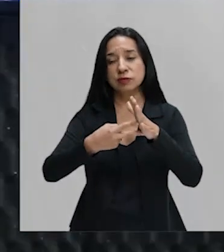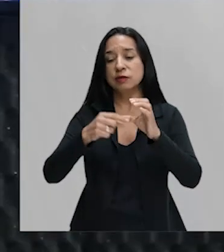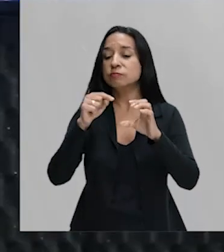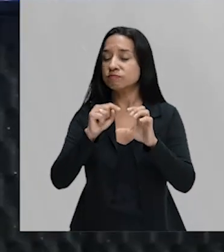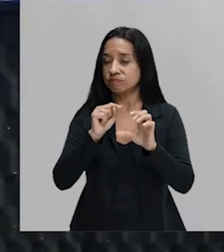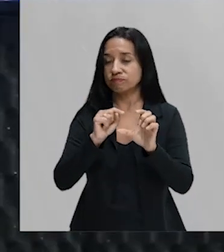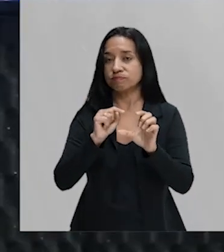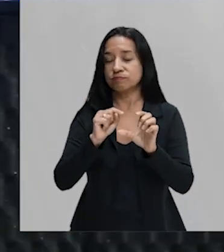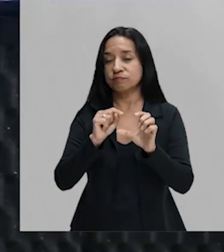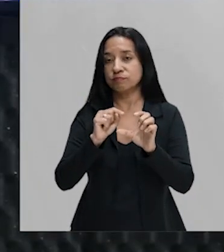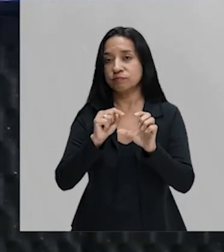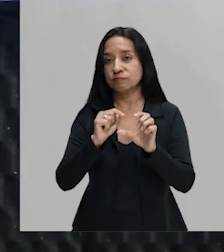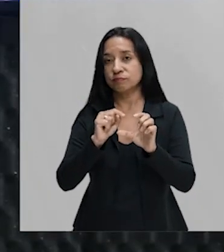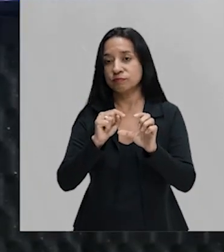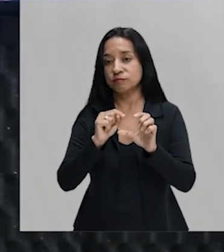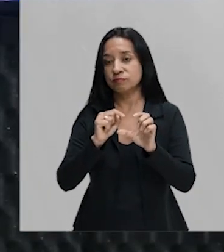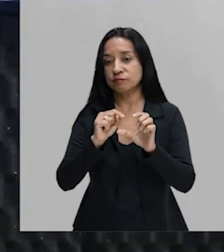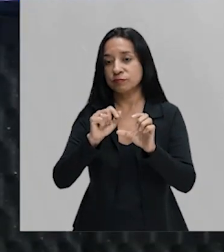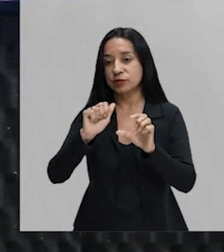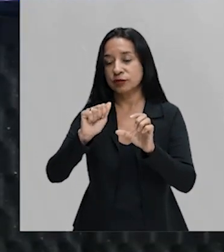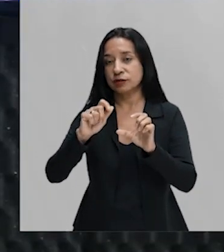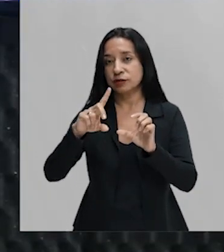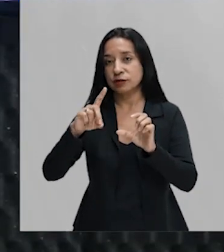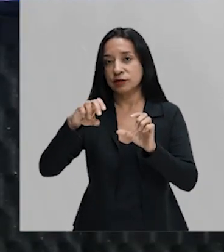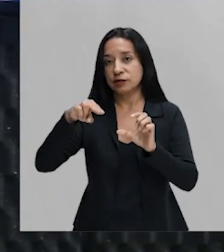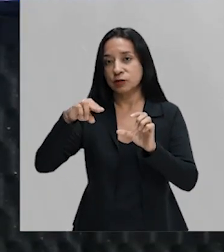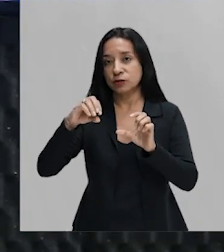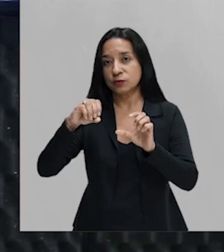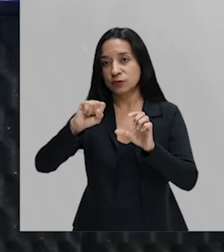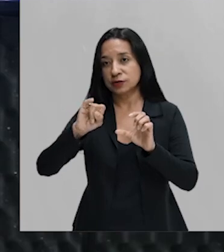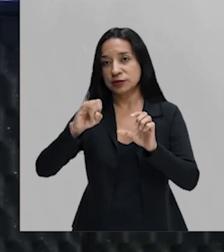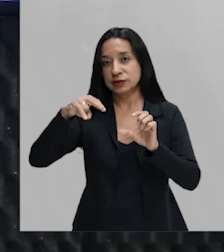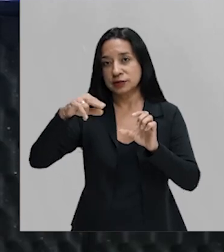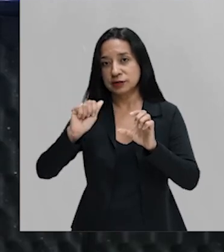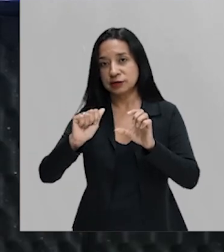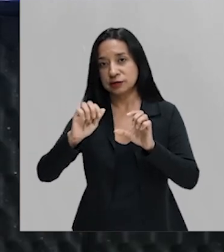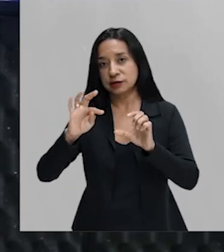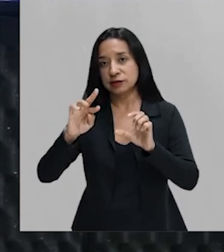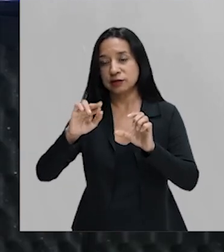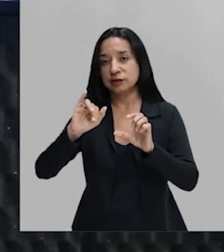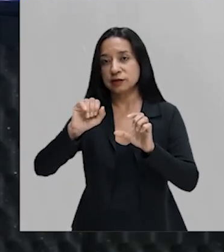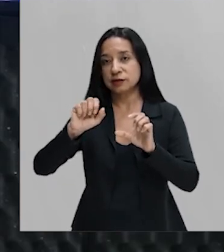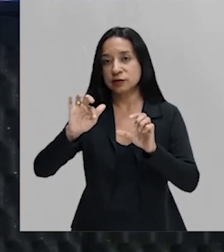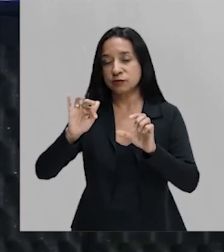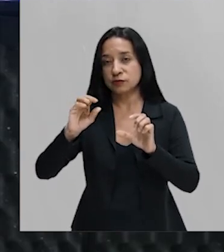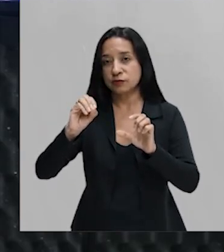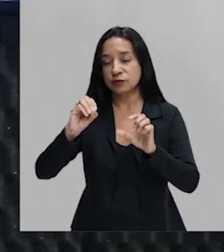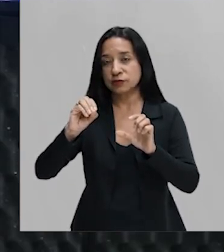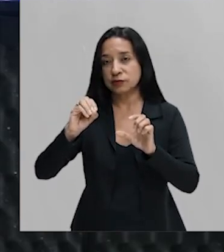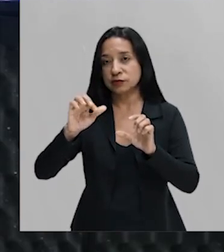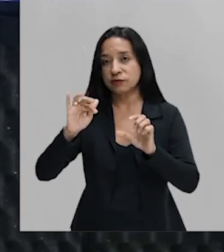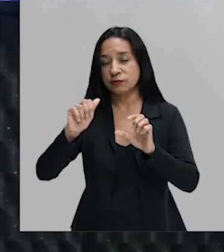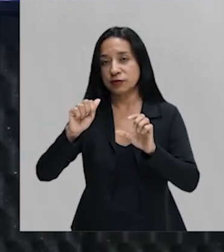sigla significa adenosina trifosfato